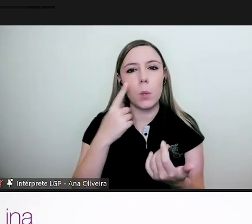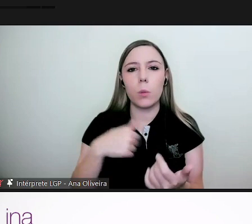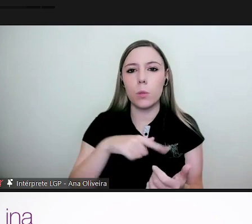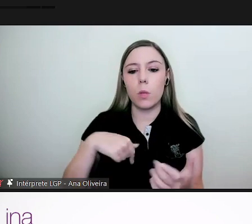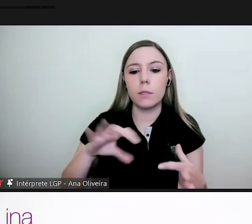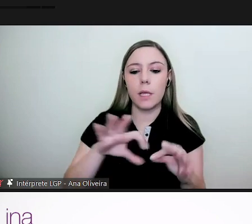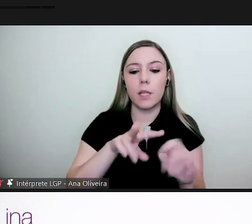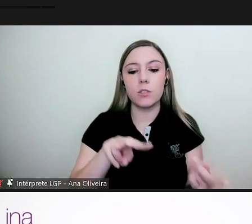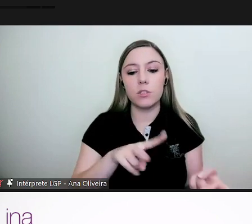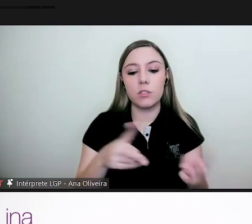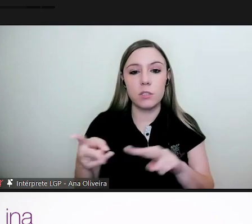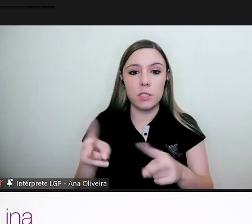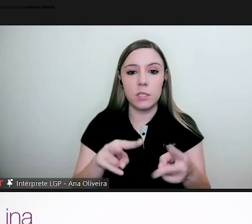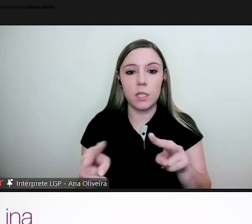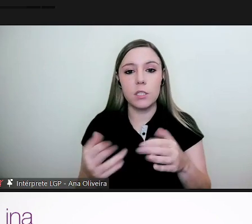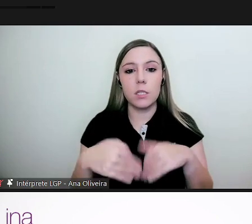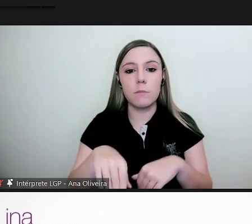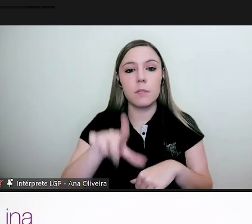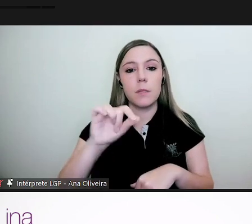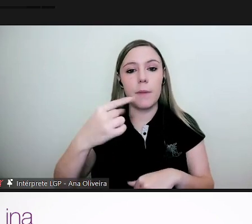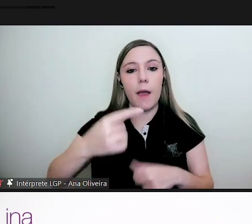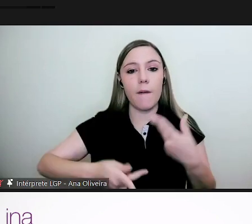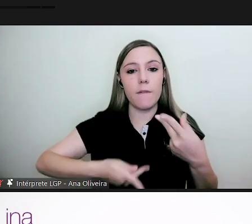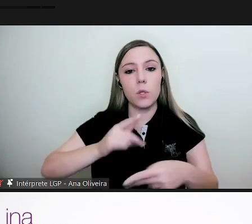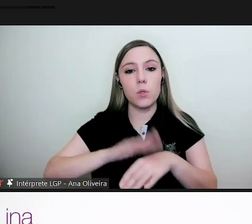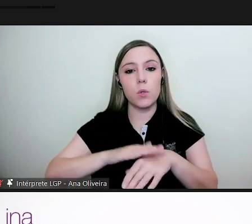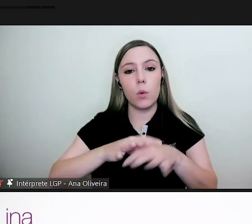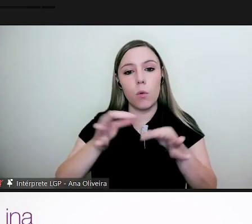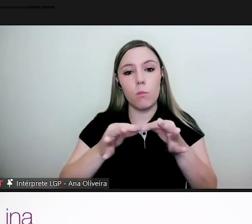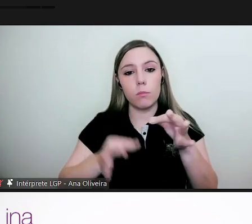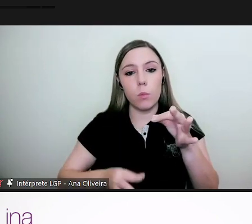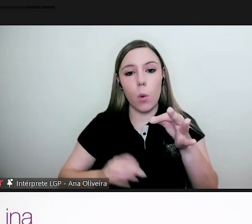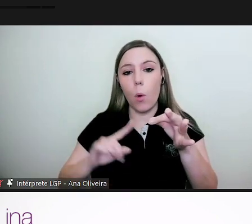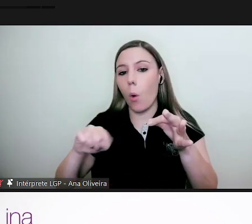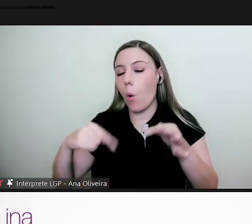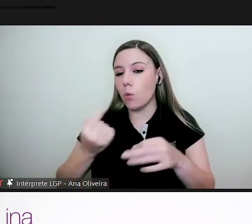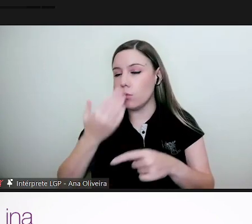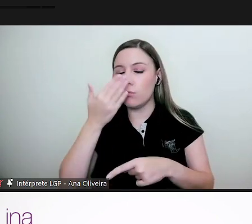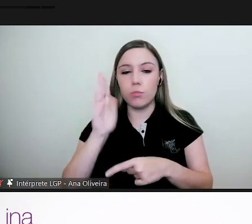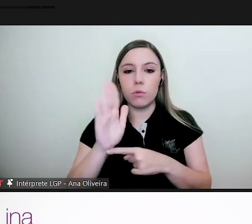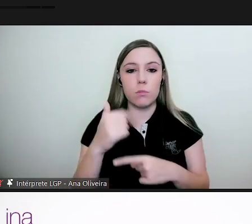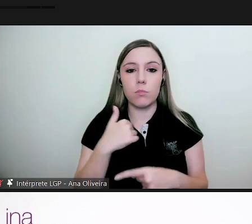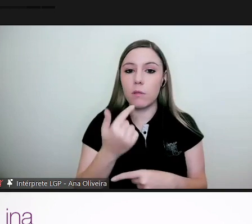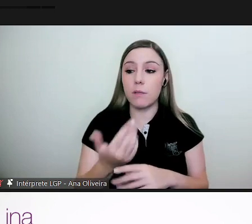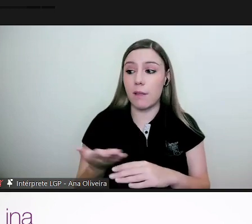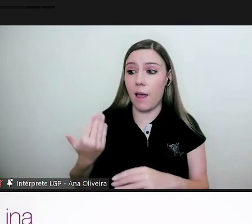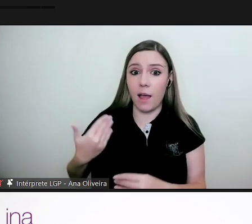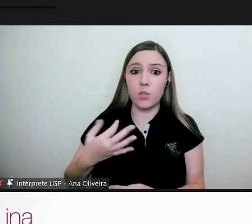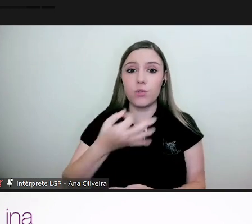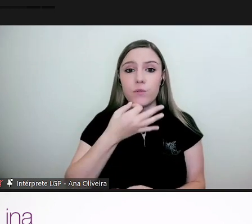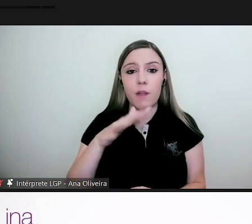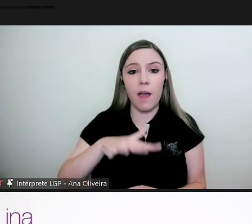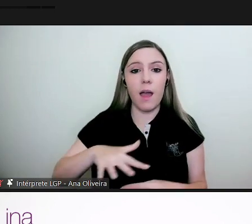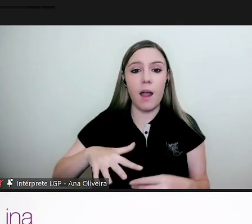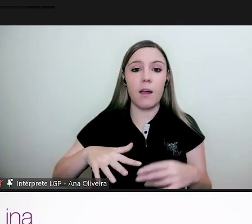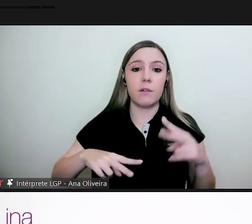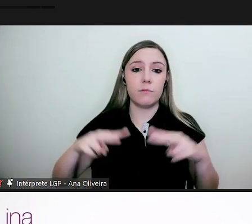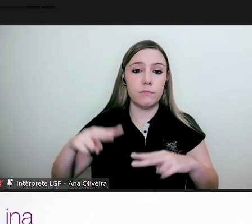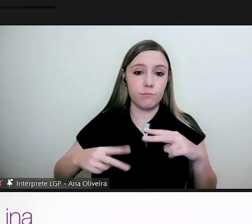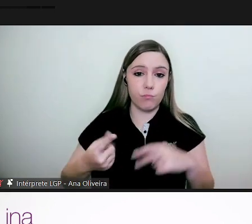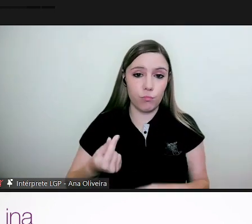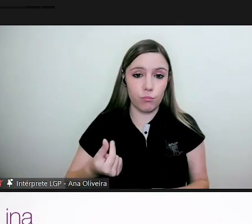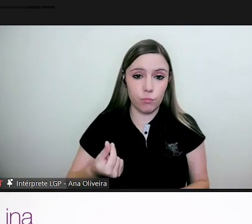uma avaliação também por uma série de outros ratings. Por exemplo, vou-lhe dar, há bocado falei no mundo financeiro, nós hoje